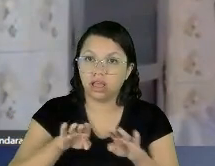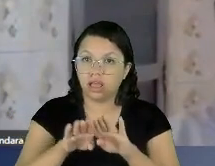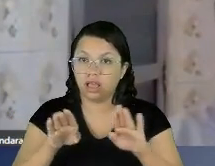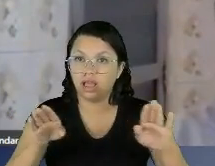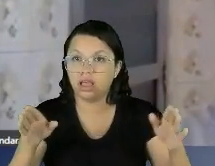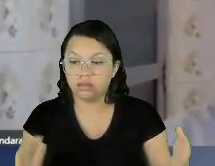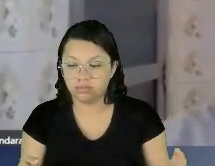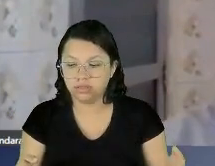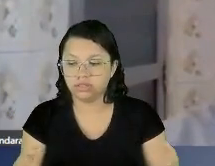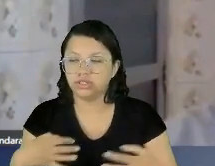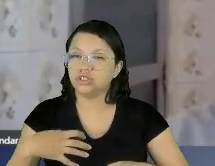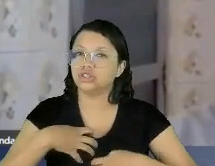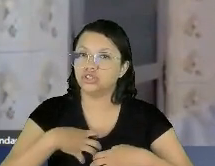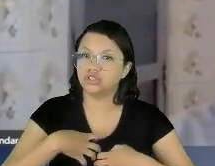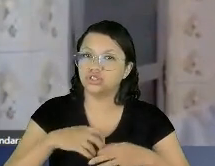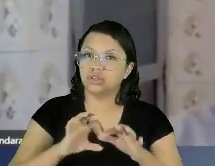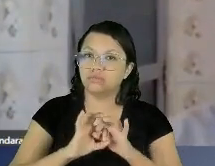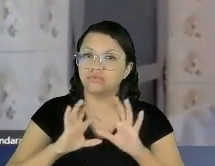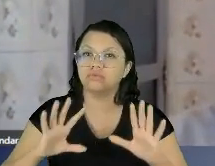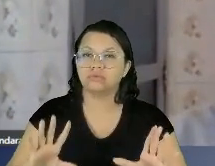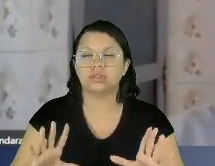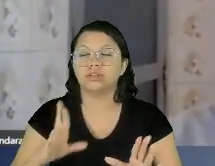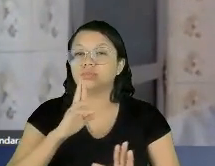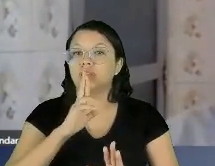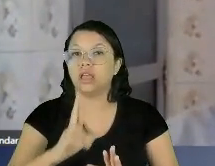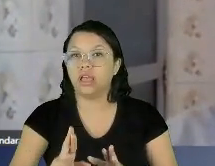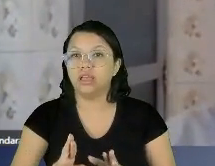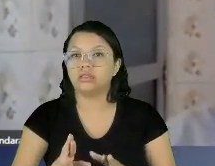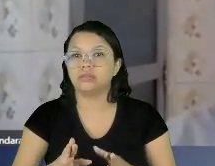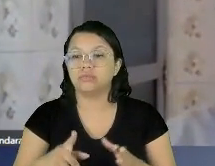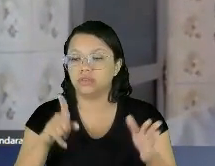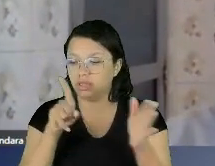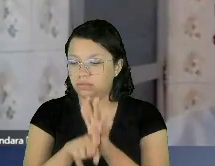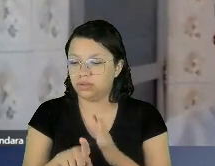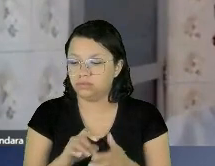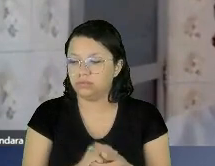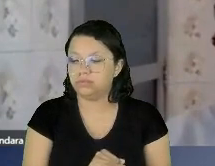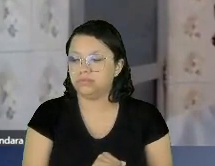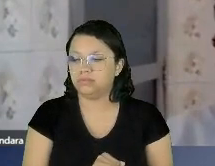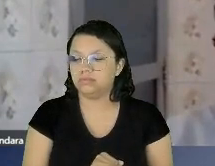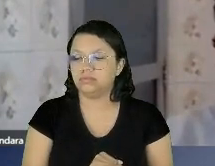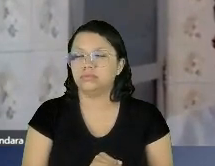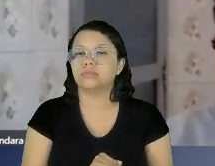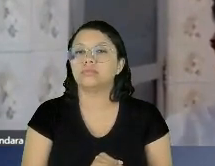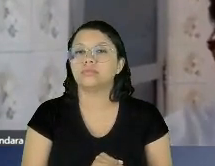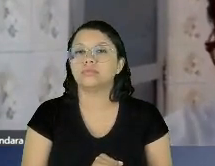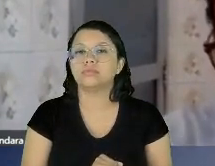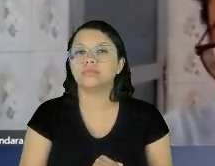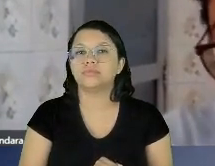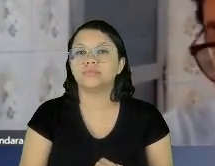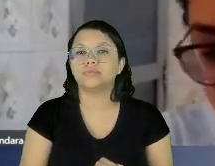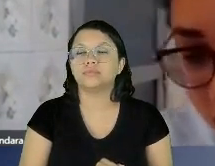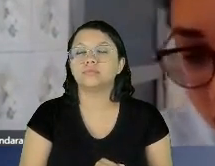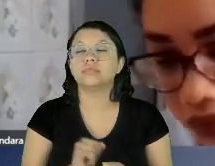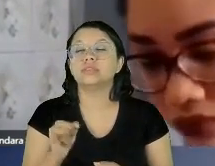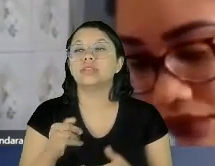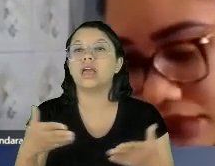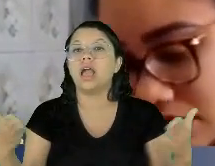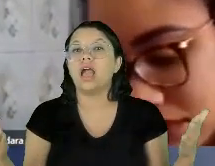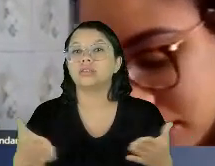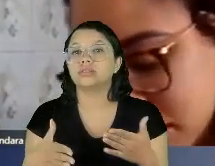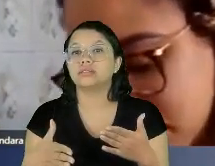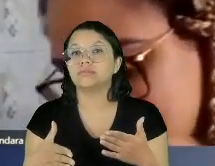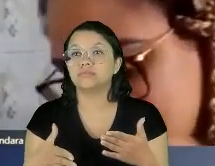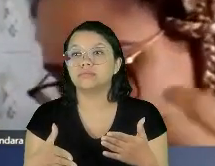para voltar para a mesa e para se sentirem à vontade para responder a pergunta que foi